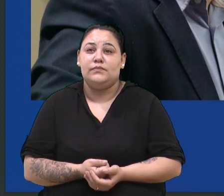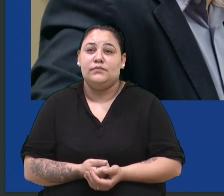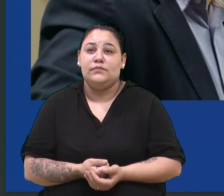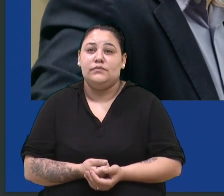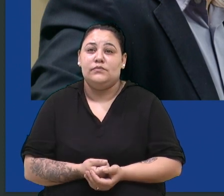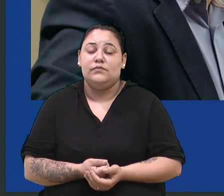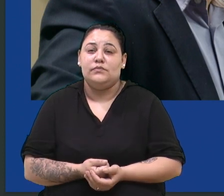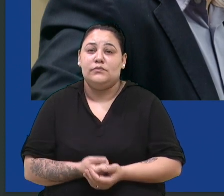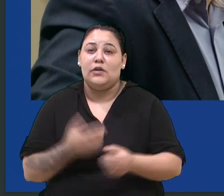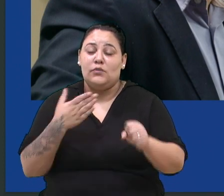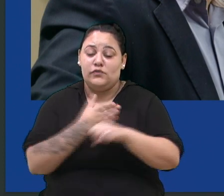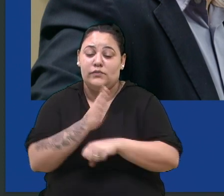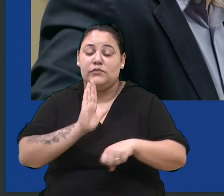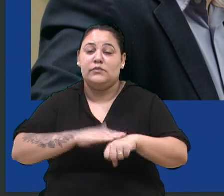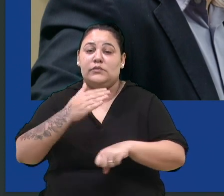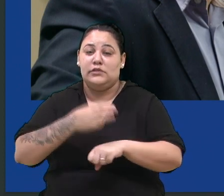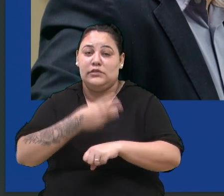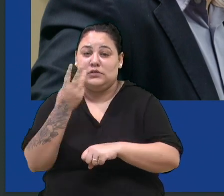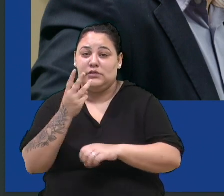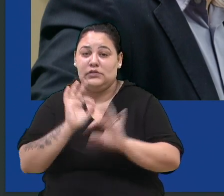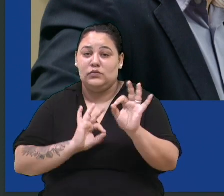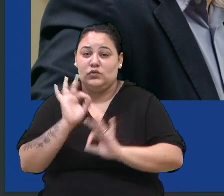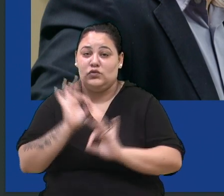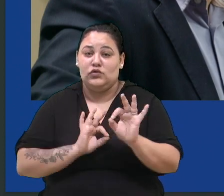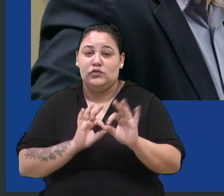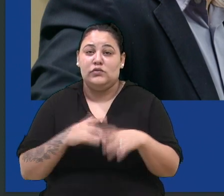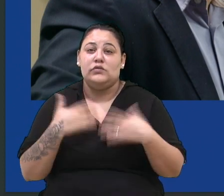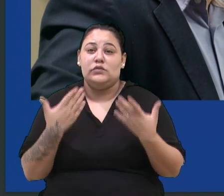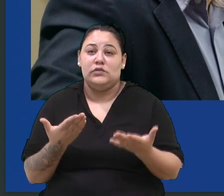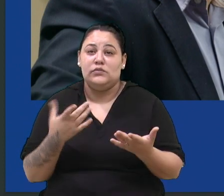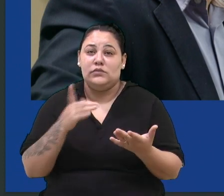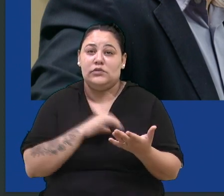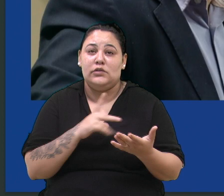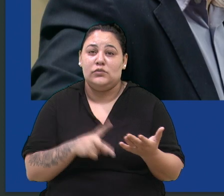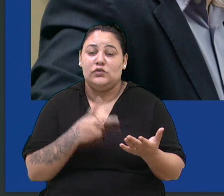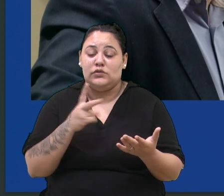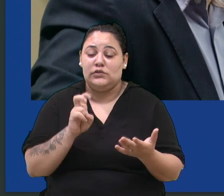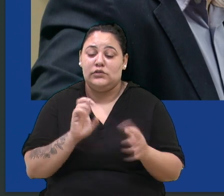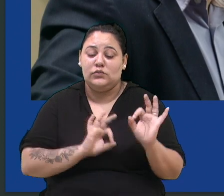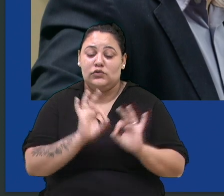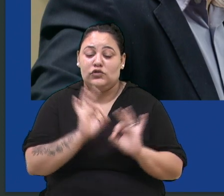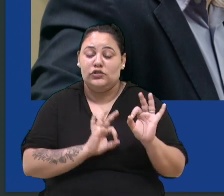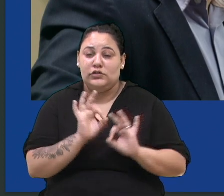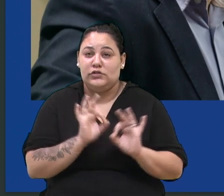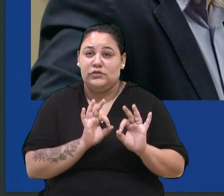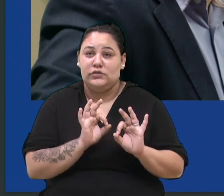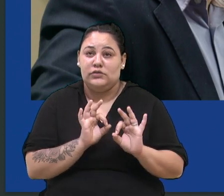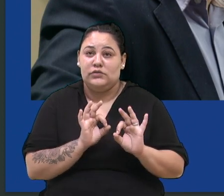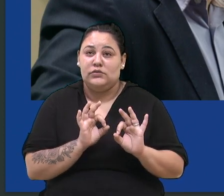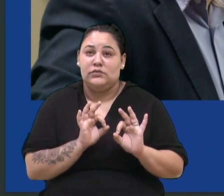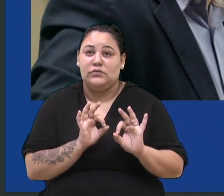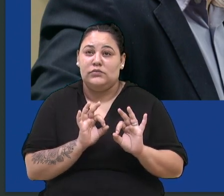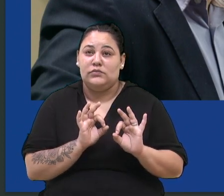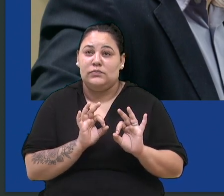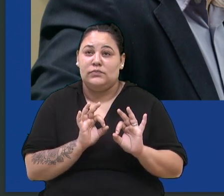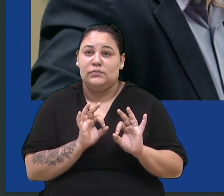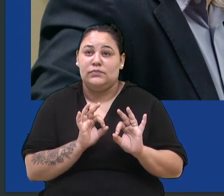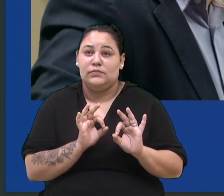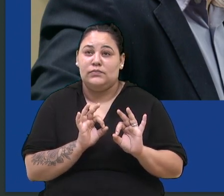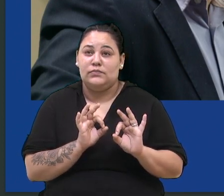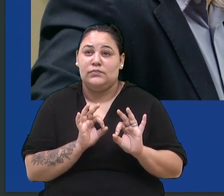aprovamos mais 3 projetos, então temos já 5 projetos, falta a sanção do prefeito, mas